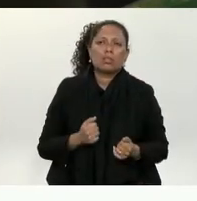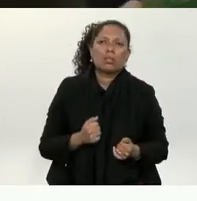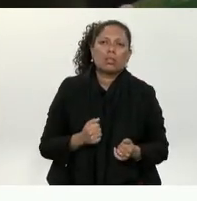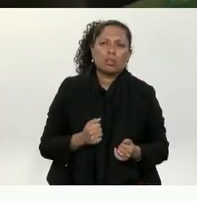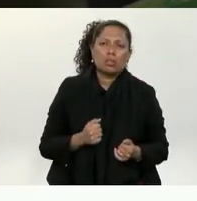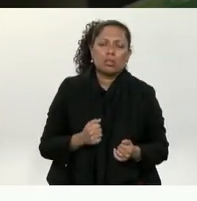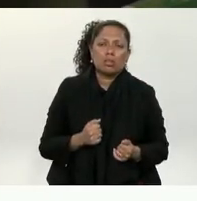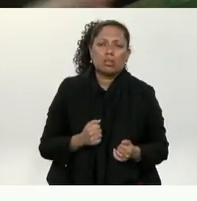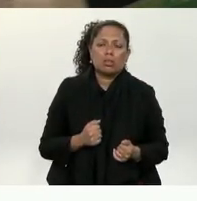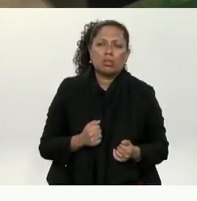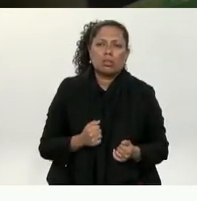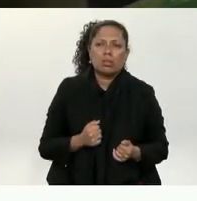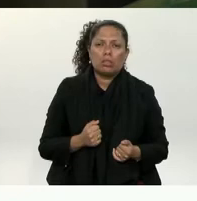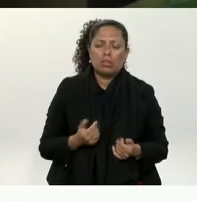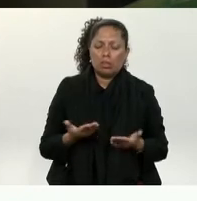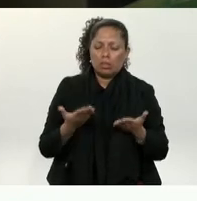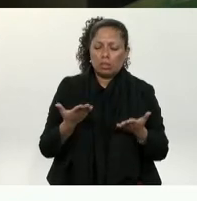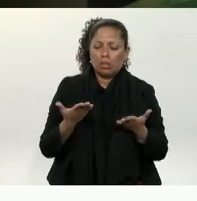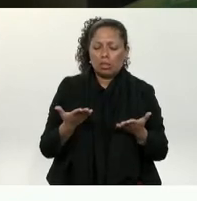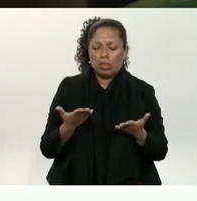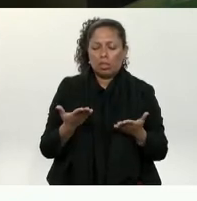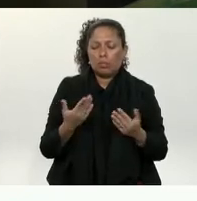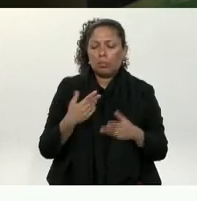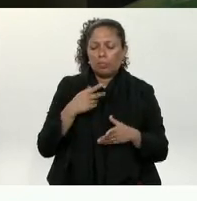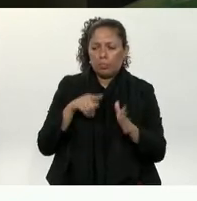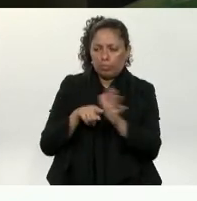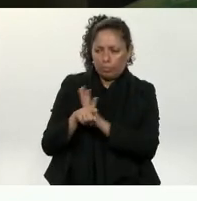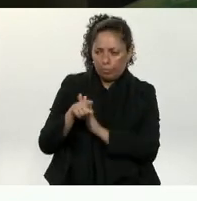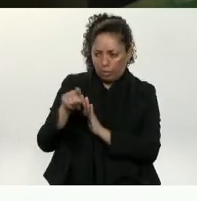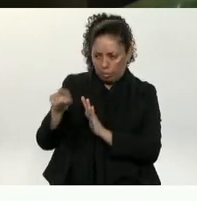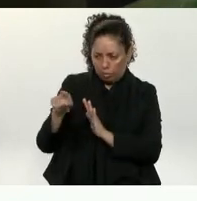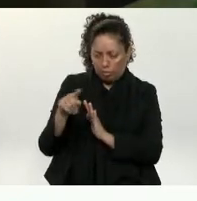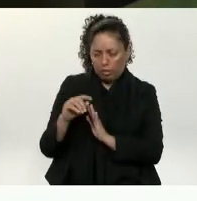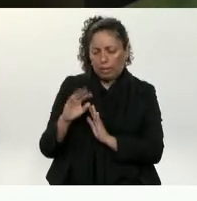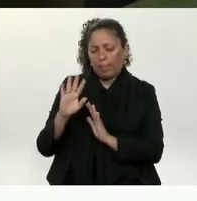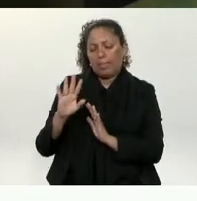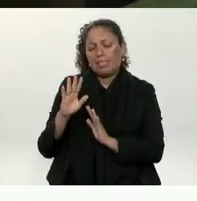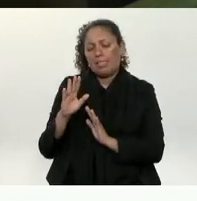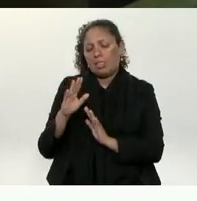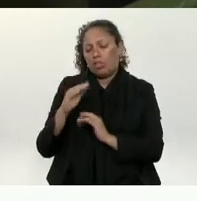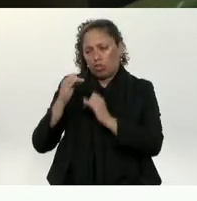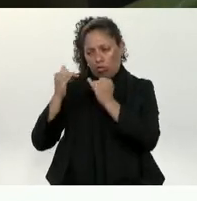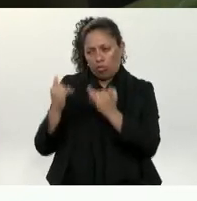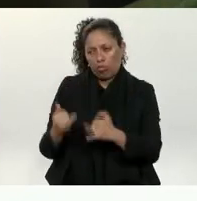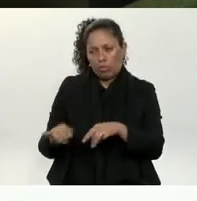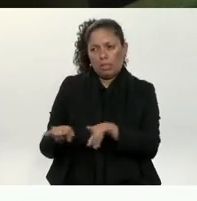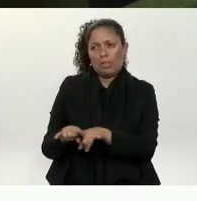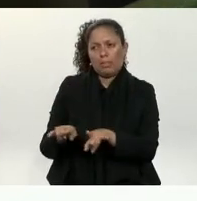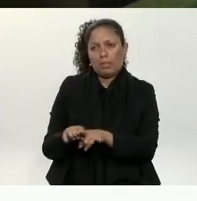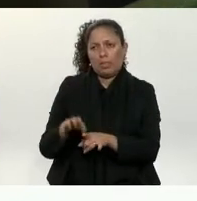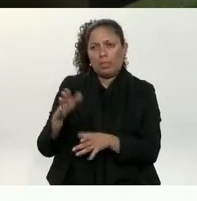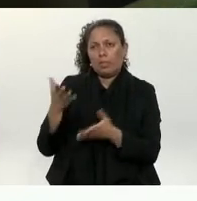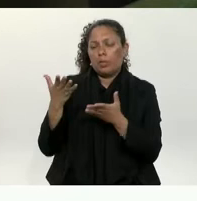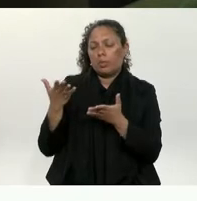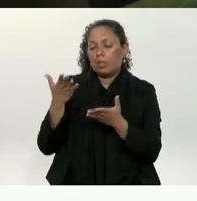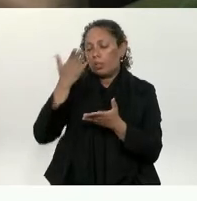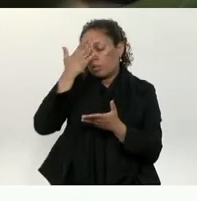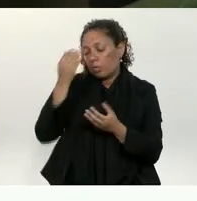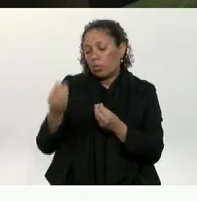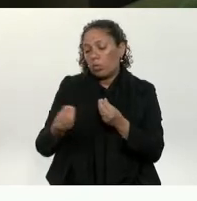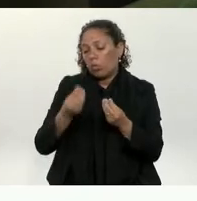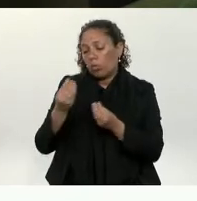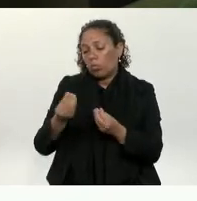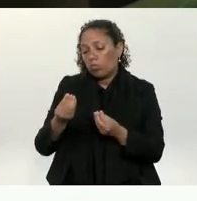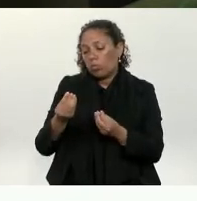dar ciência, Vossa Excelência, até do que uma pergunta simplesmente, mas gostaria de saber de que forma o governo vai